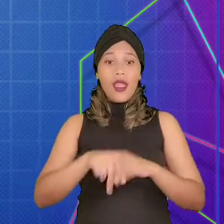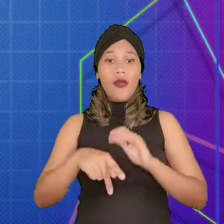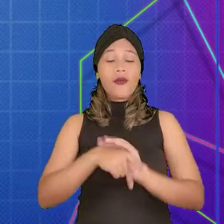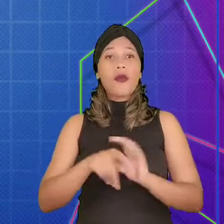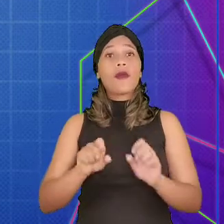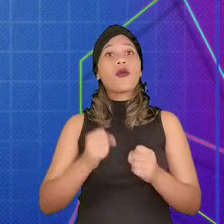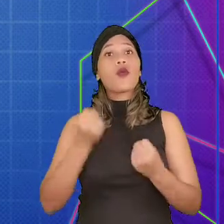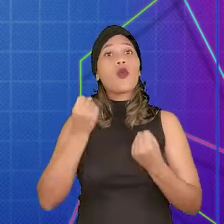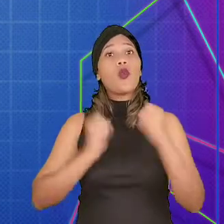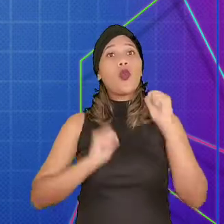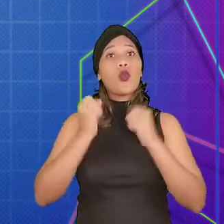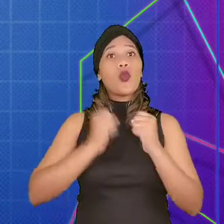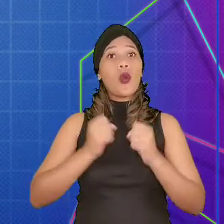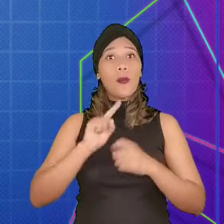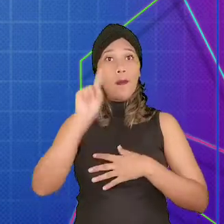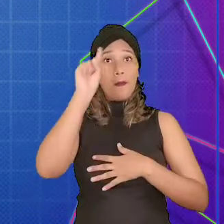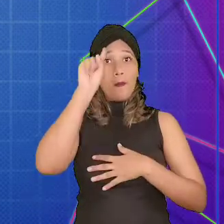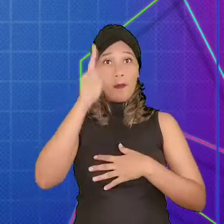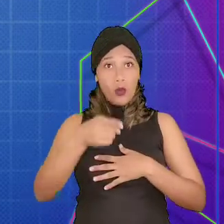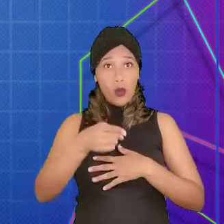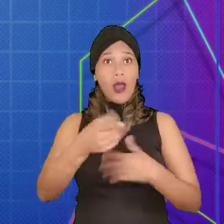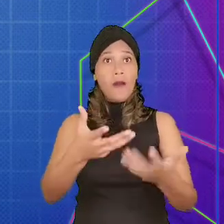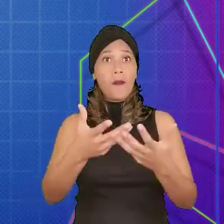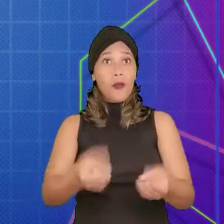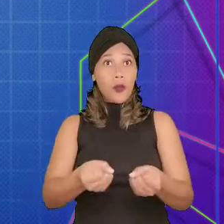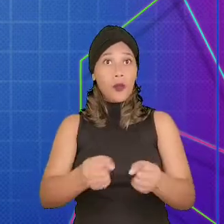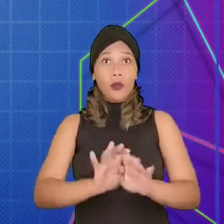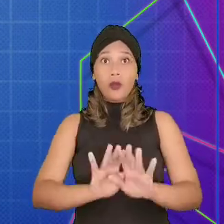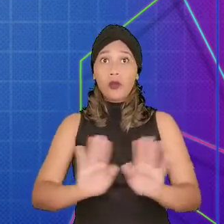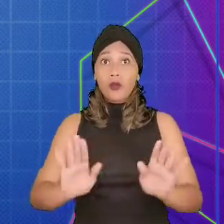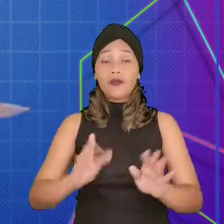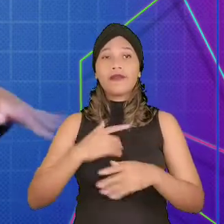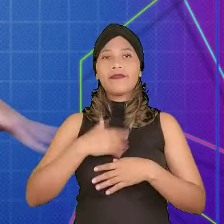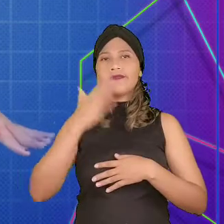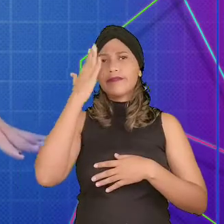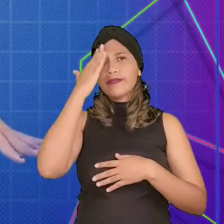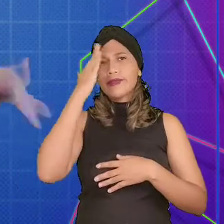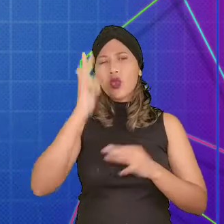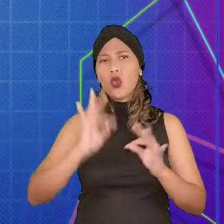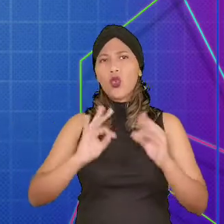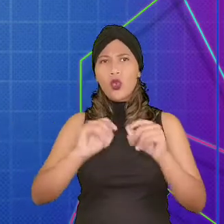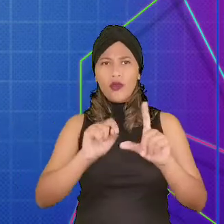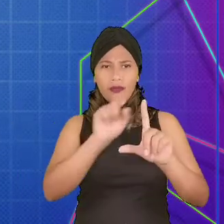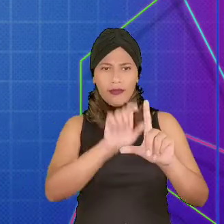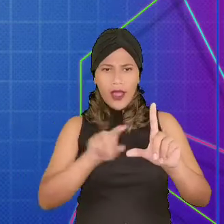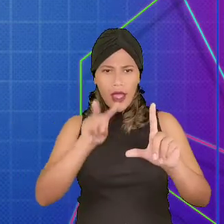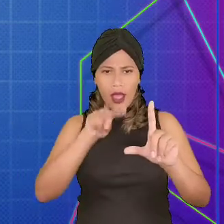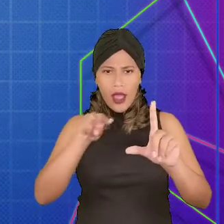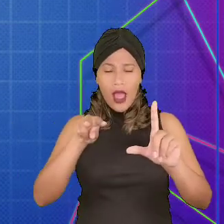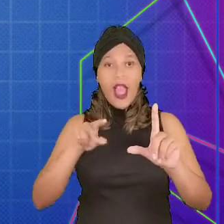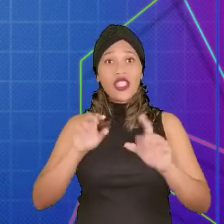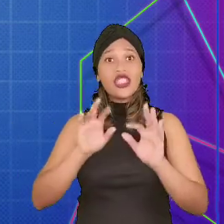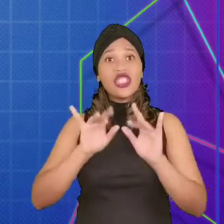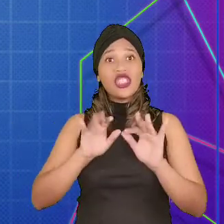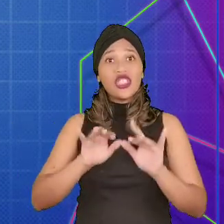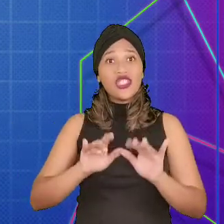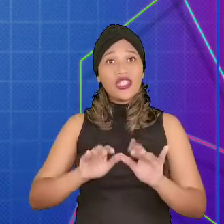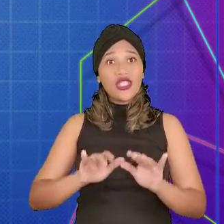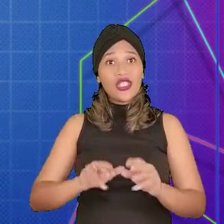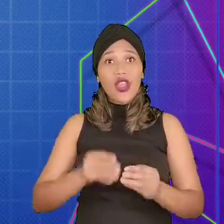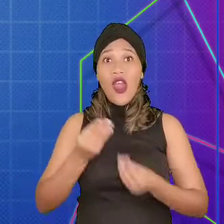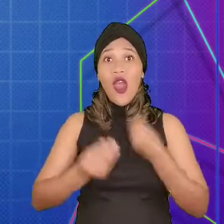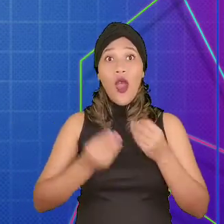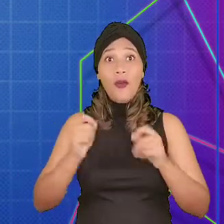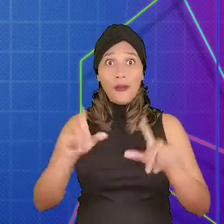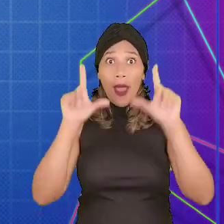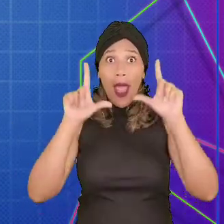simples máquina que obedece os nossos comandos. Para você ter ideia, todas as coisas que você vê na telinha, alguém escreveu o passo a passo de como